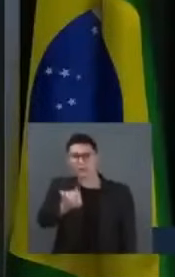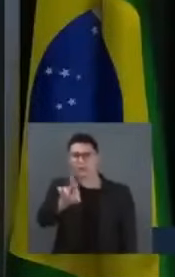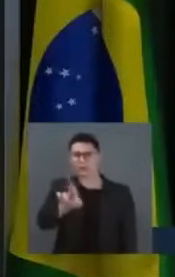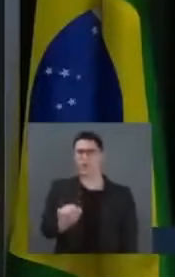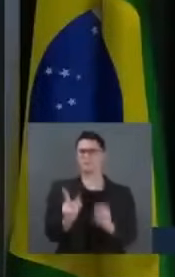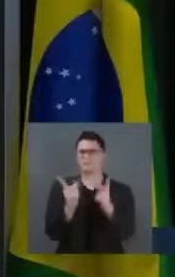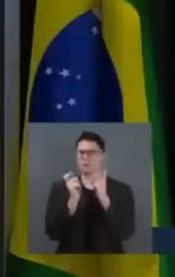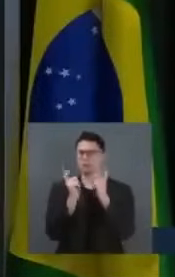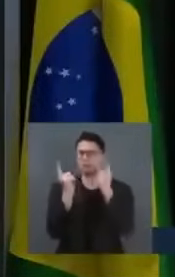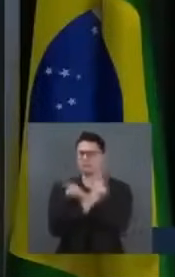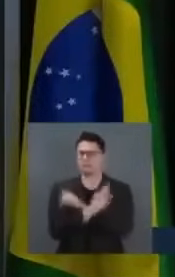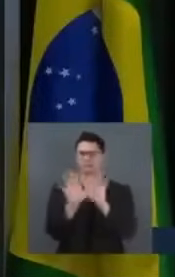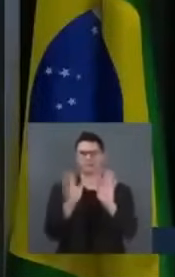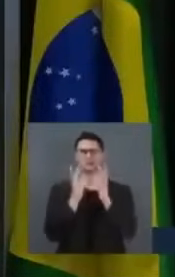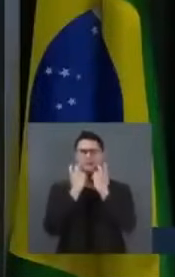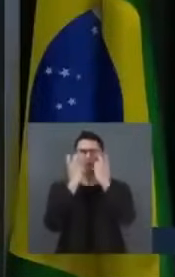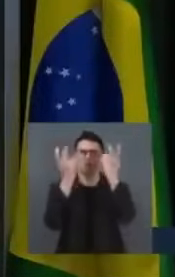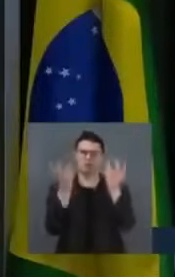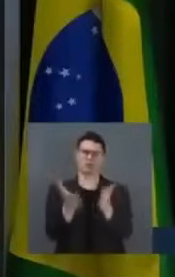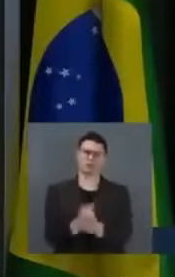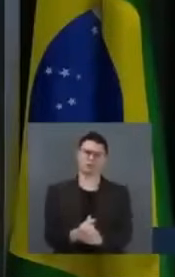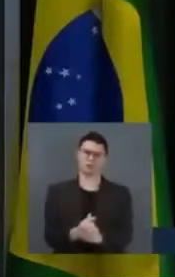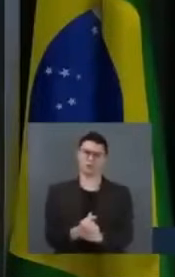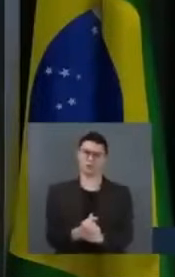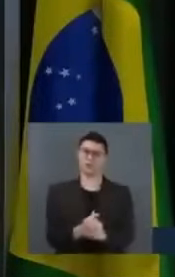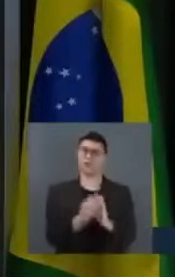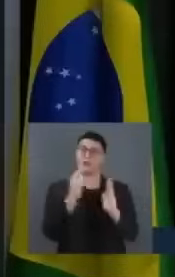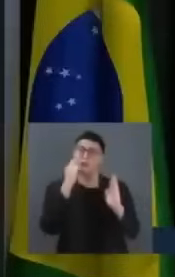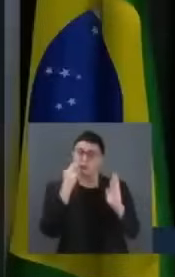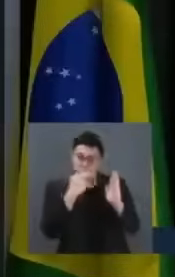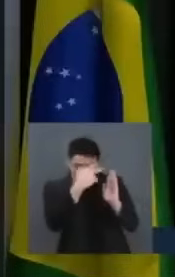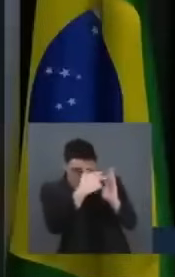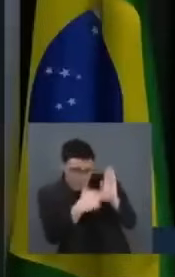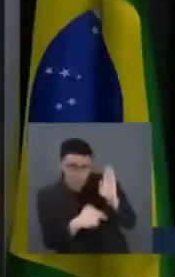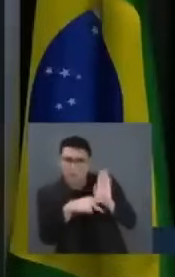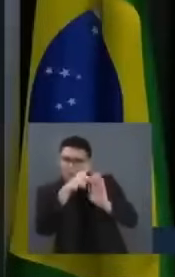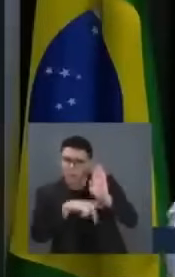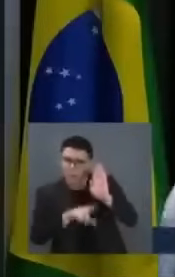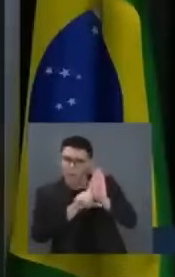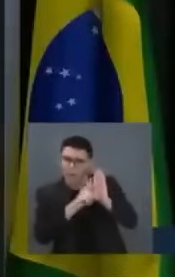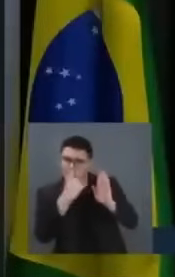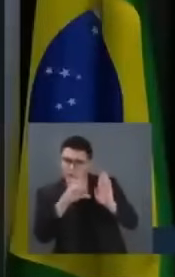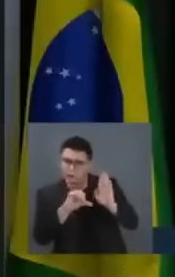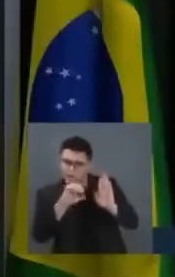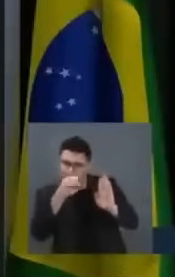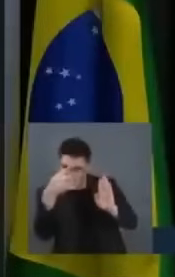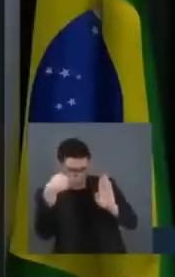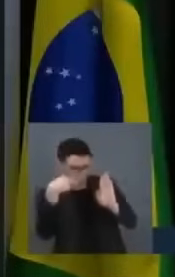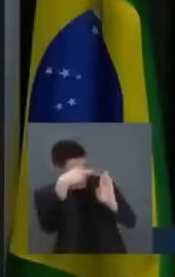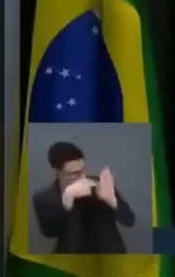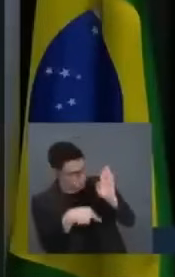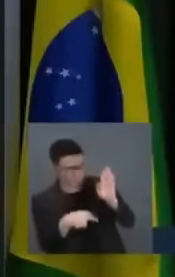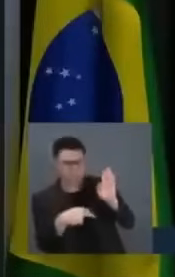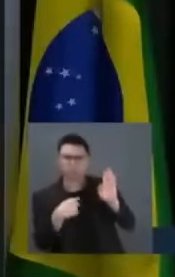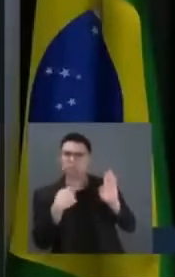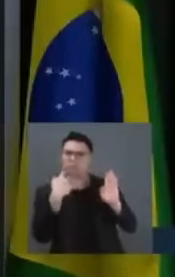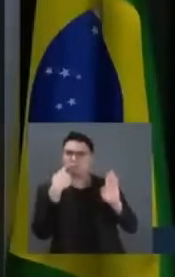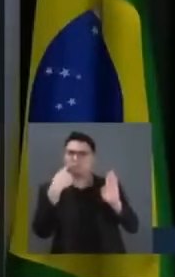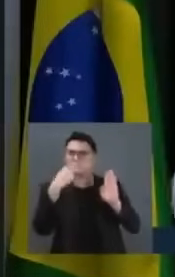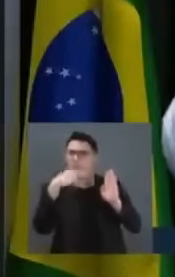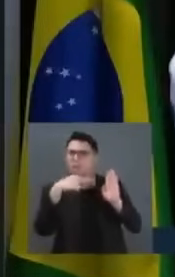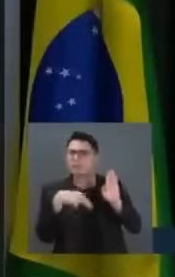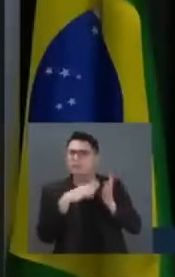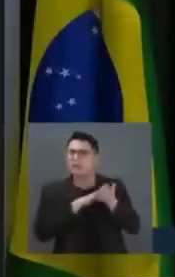contraditório que chega a ser vergonhoso. E eu li o projeto de lei e não vi pena